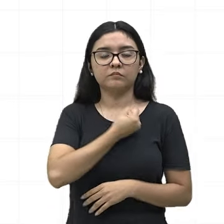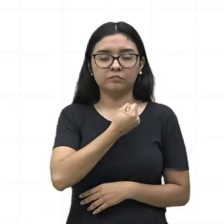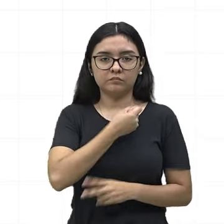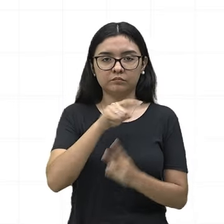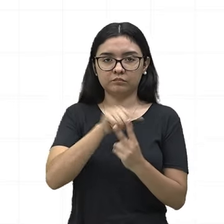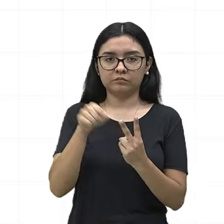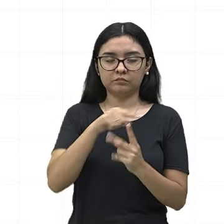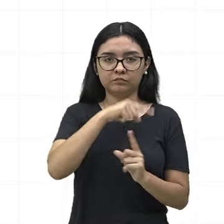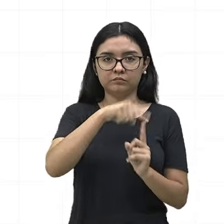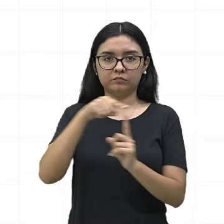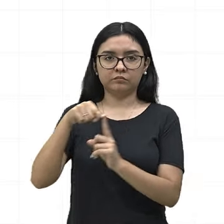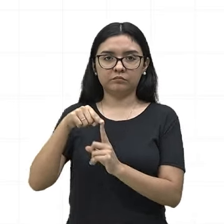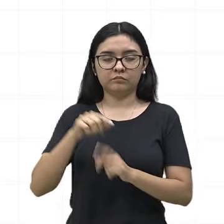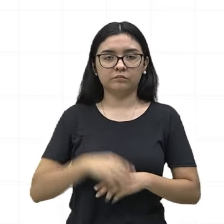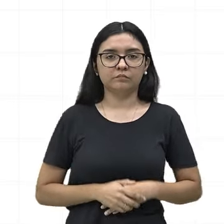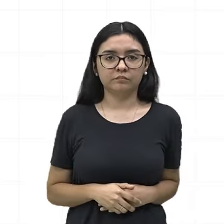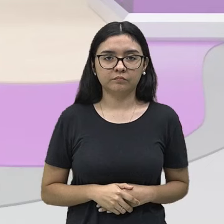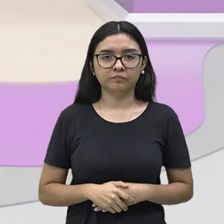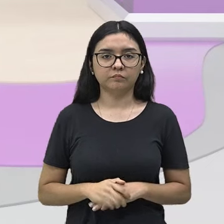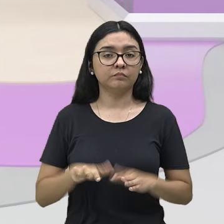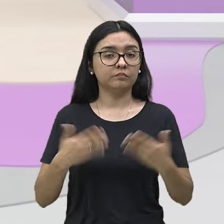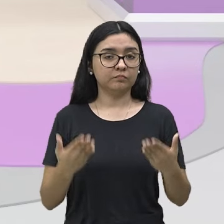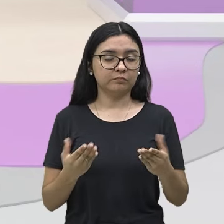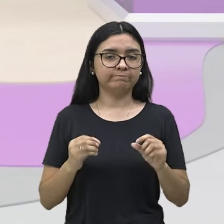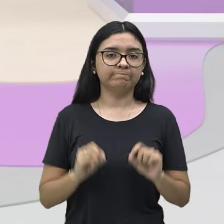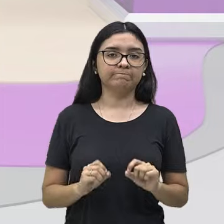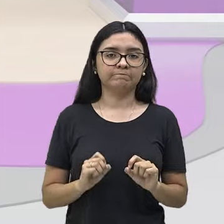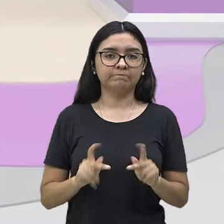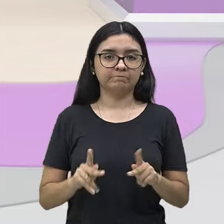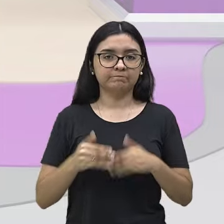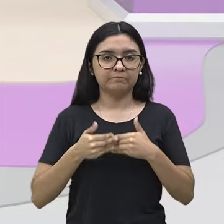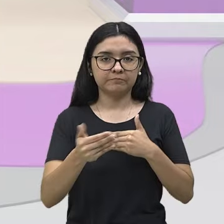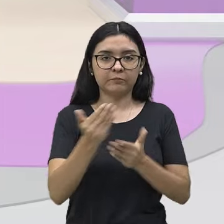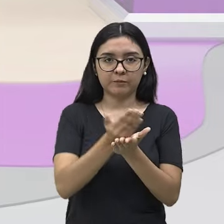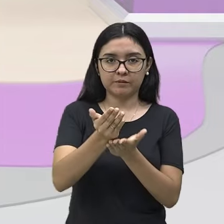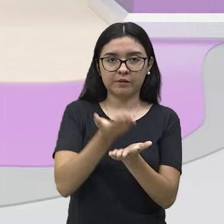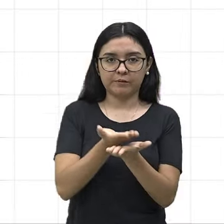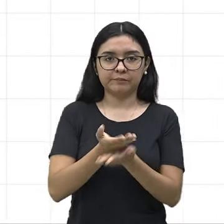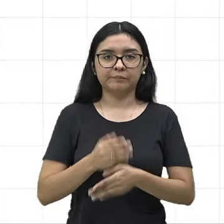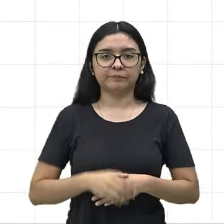Primos, números compostos. Então, pessoal, vamos ao início da nossa aula.